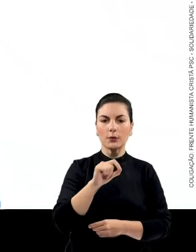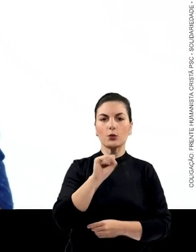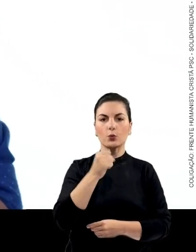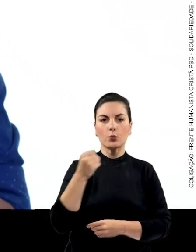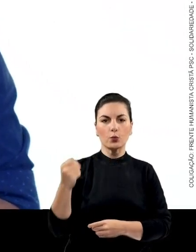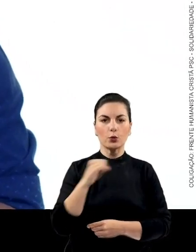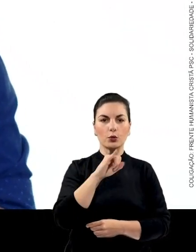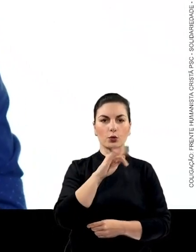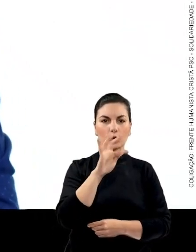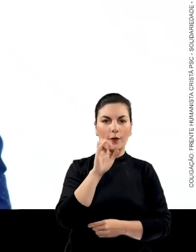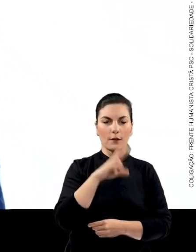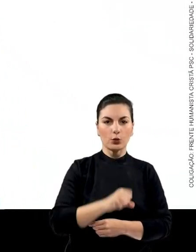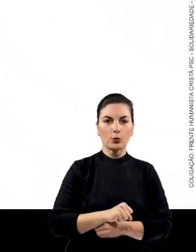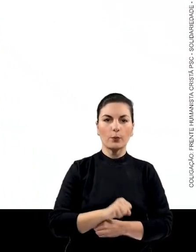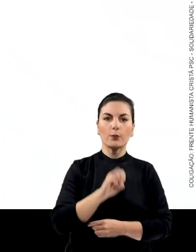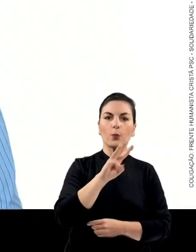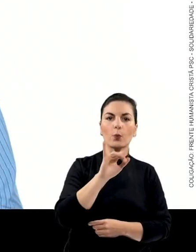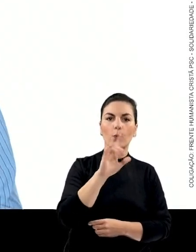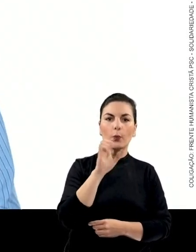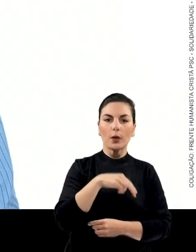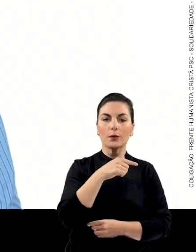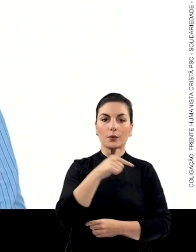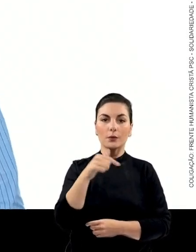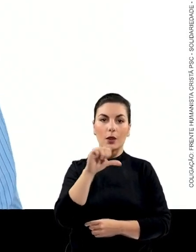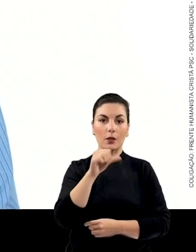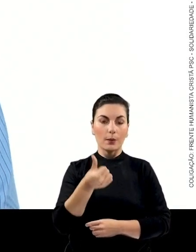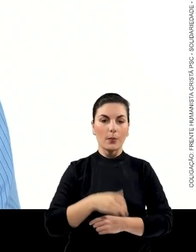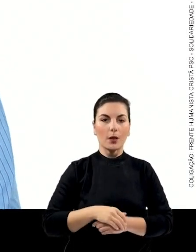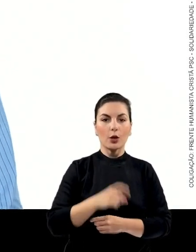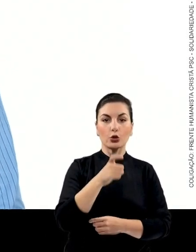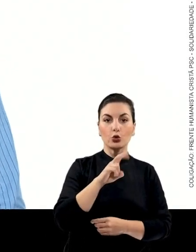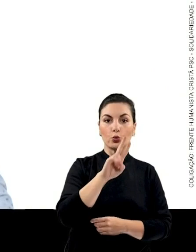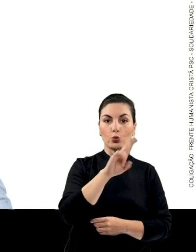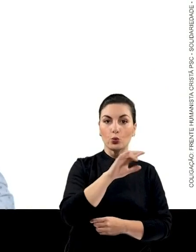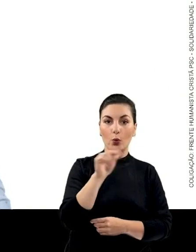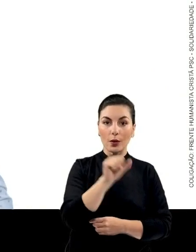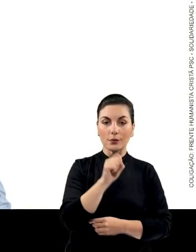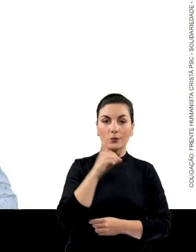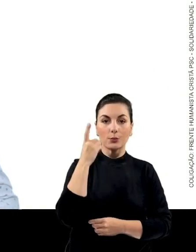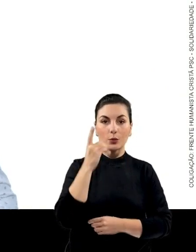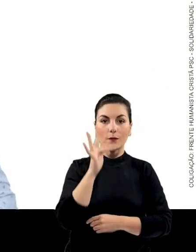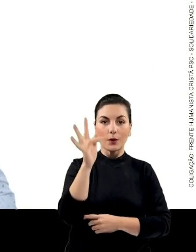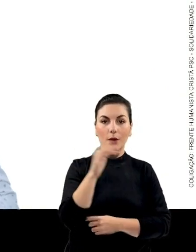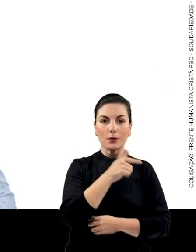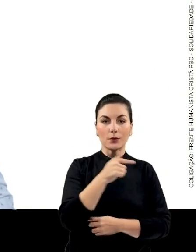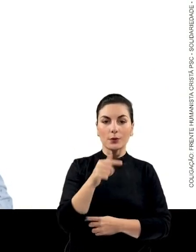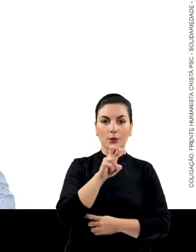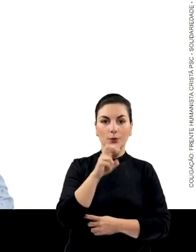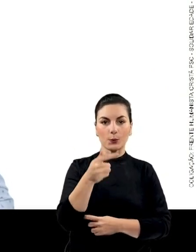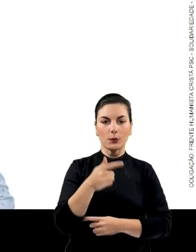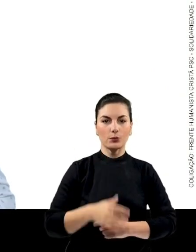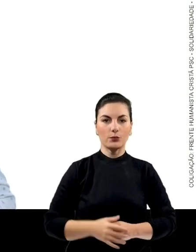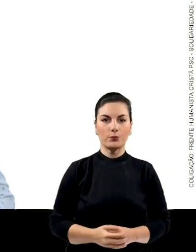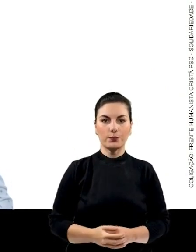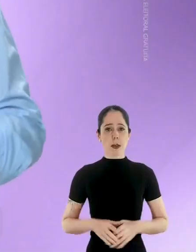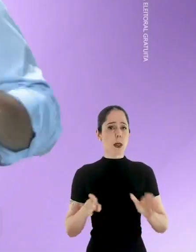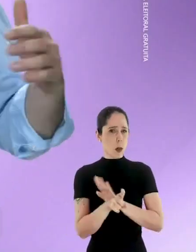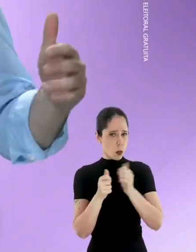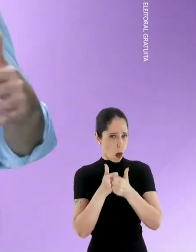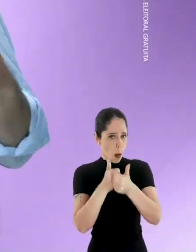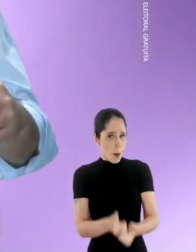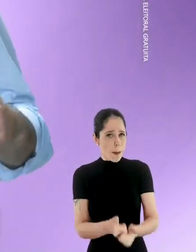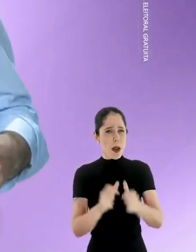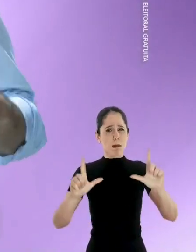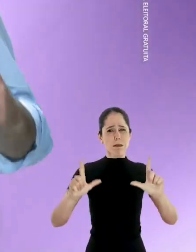Vote 7788. Jefferson Matos. William Miranda, 7796. Vote Churras para deputado federal, 7757.